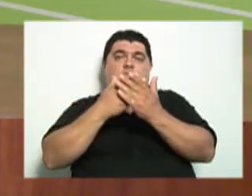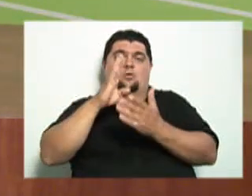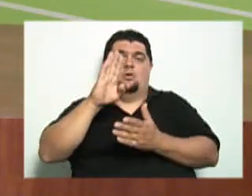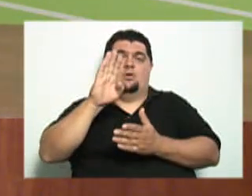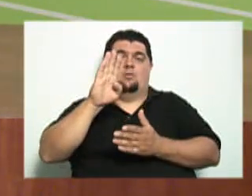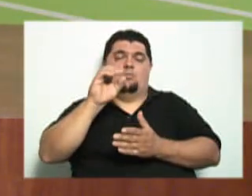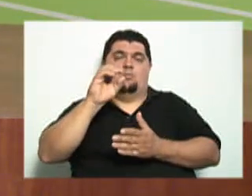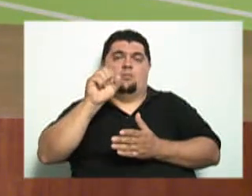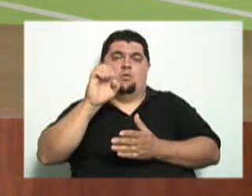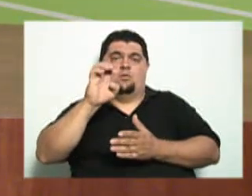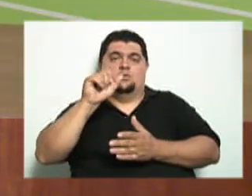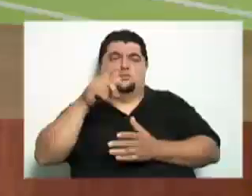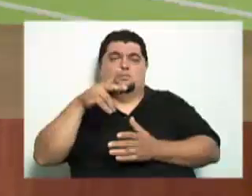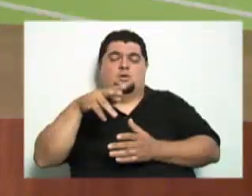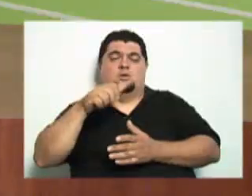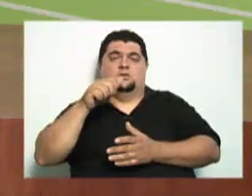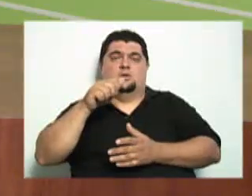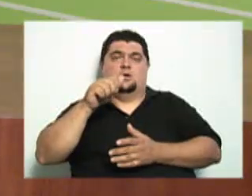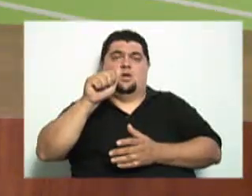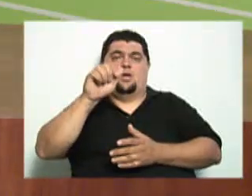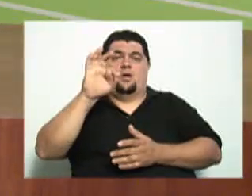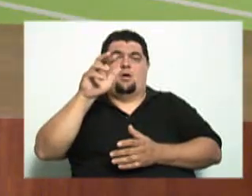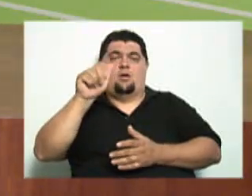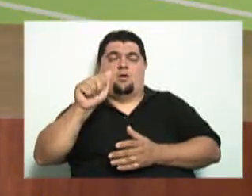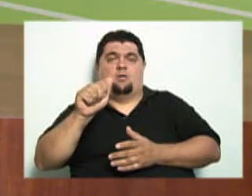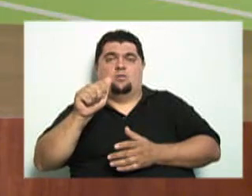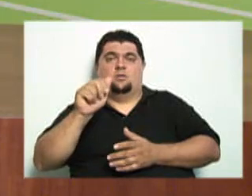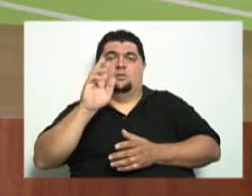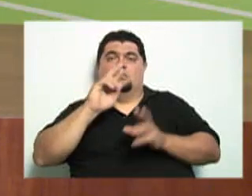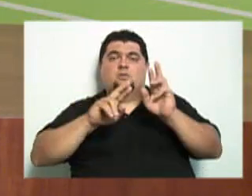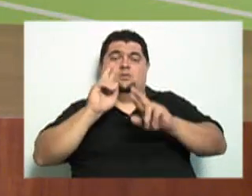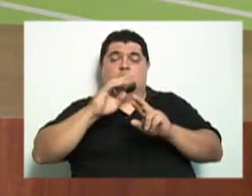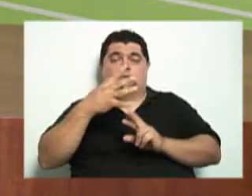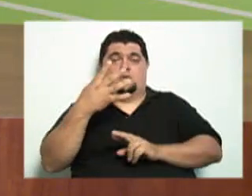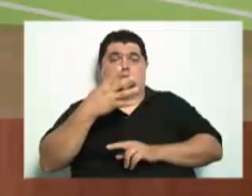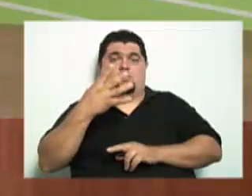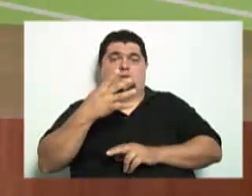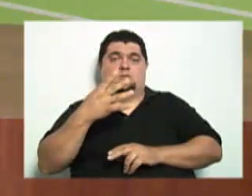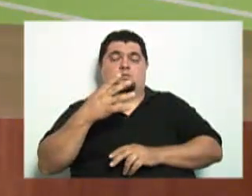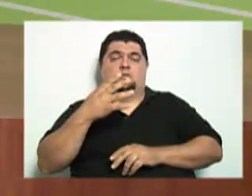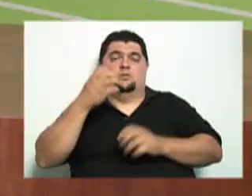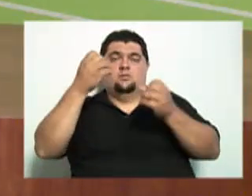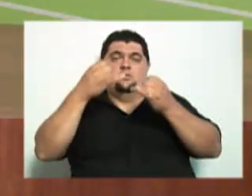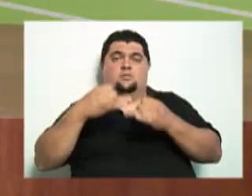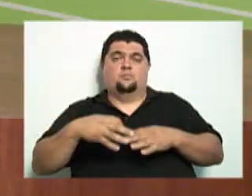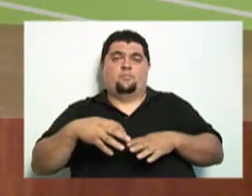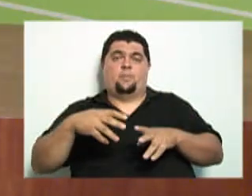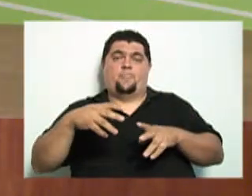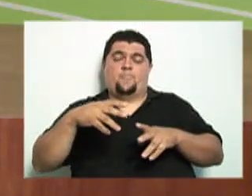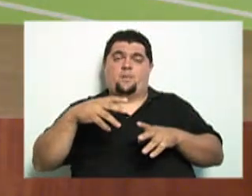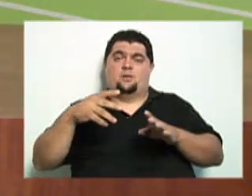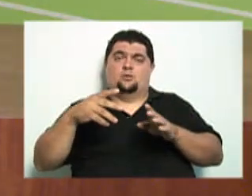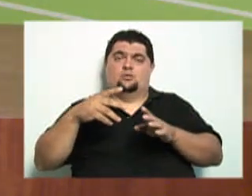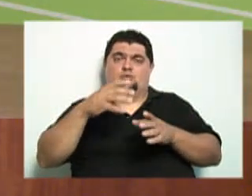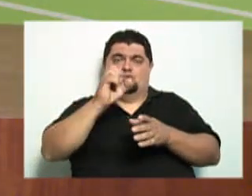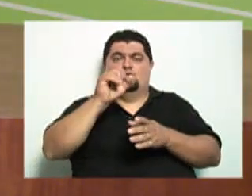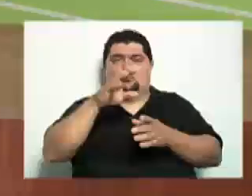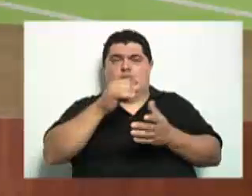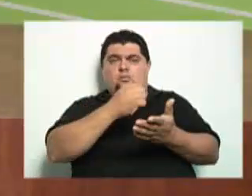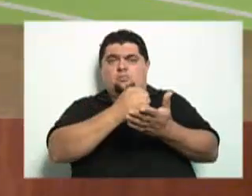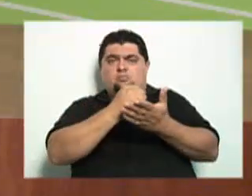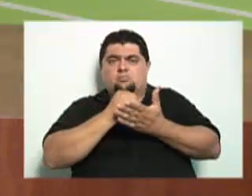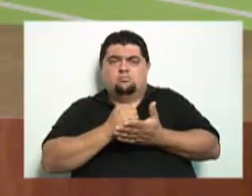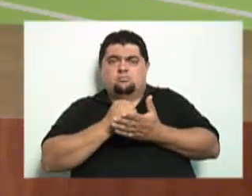de Alta Floresta do Oeste, na resposta da questão 4, onde ele diz que o papel da solidariedade interna para o